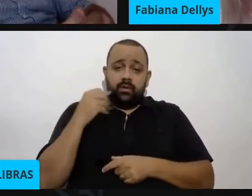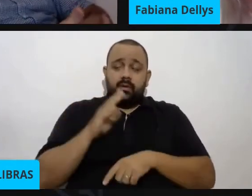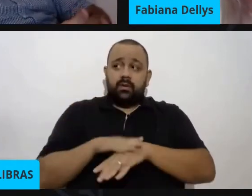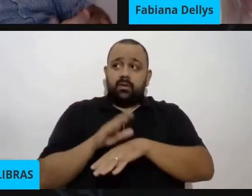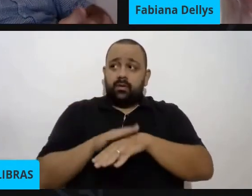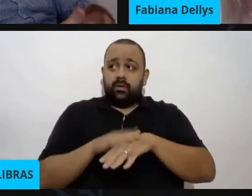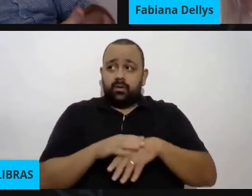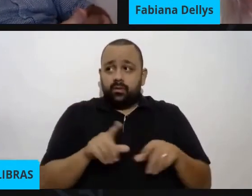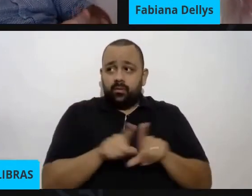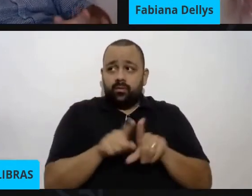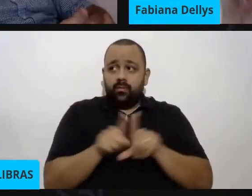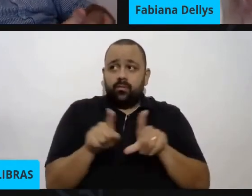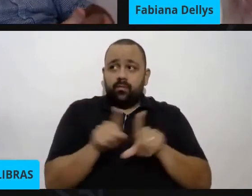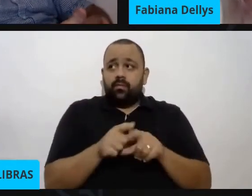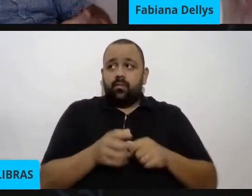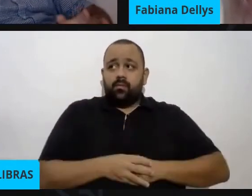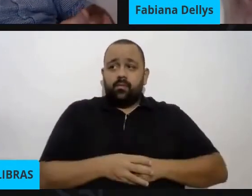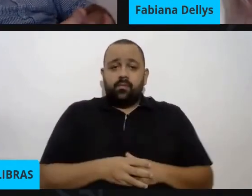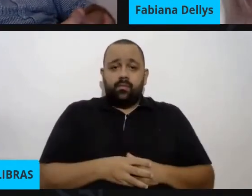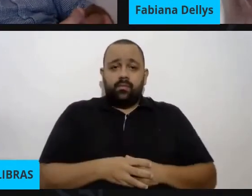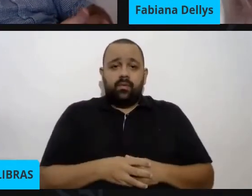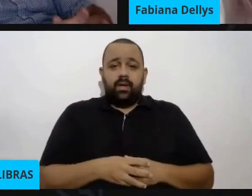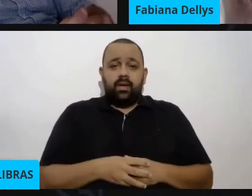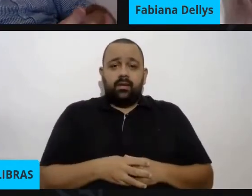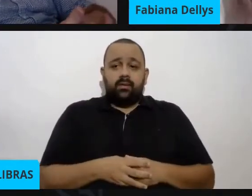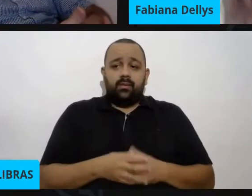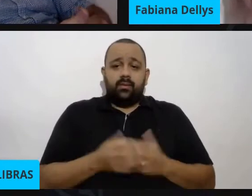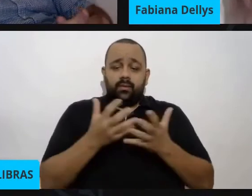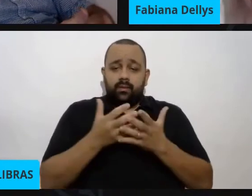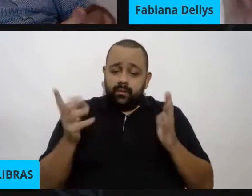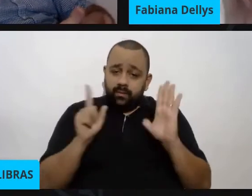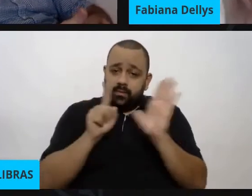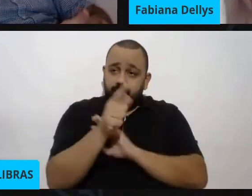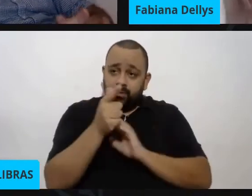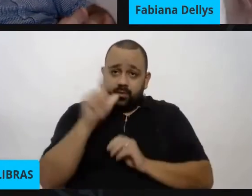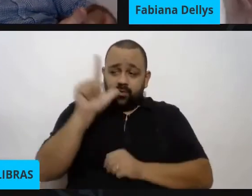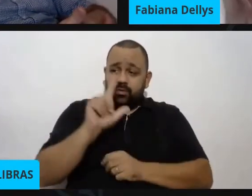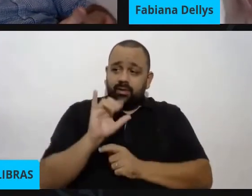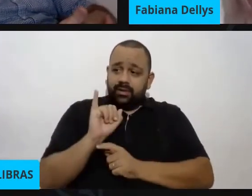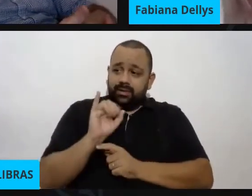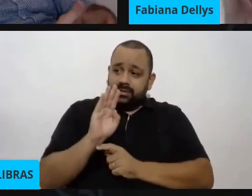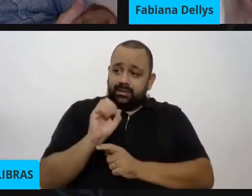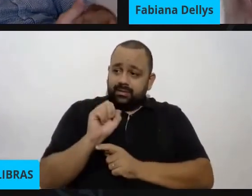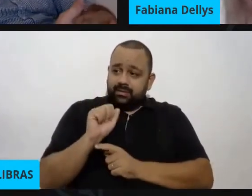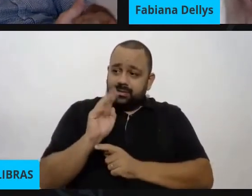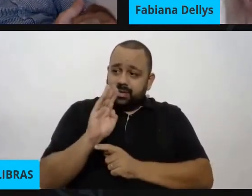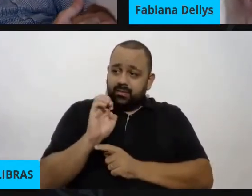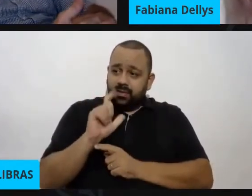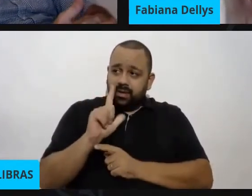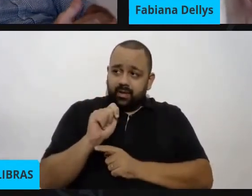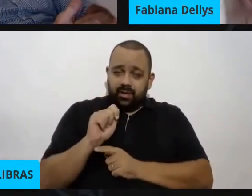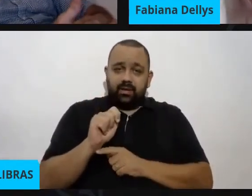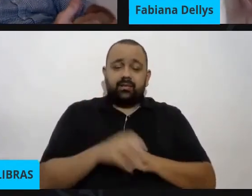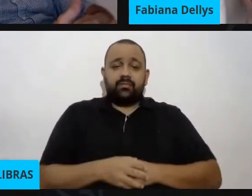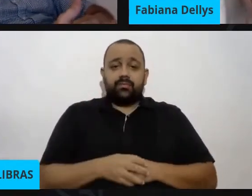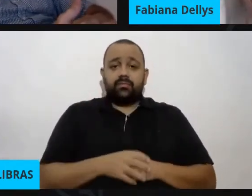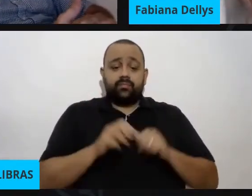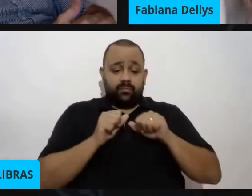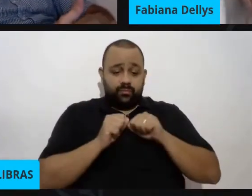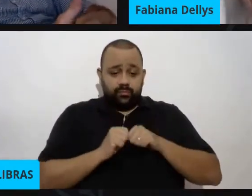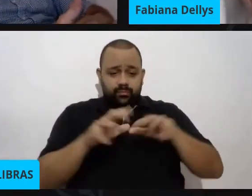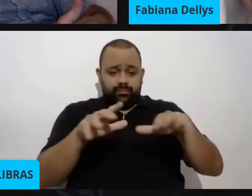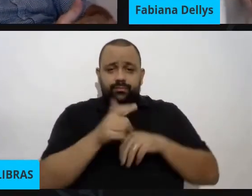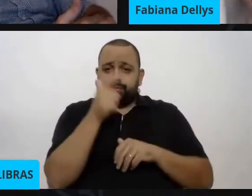começam a ser questionados, né, também. Justamente é uma outra pergunta aqui, da Isabela Silva. Frente à pandemia, sem escola,